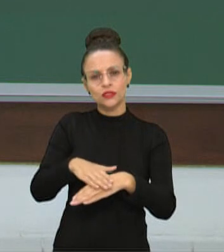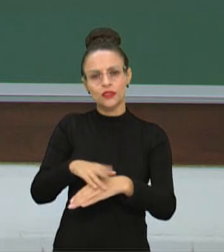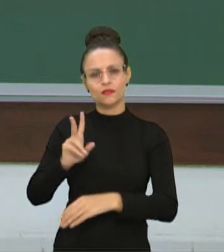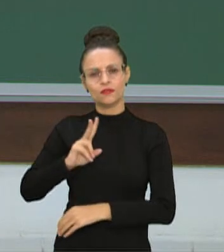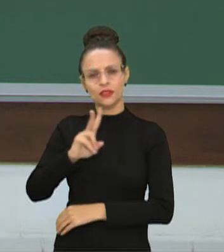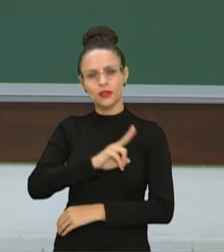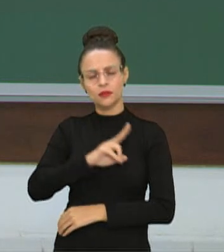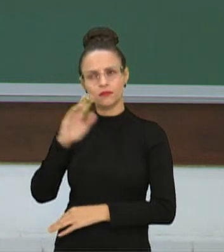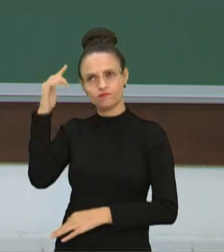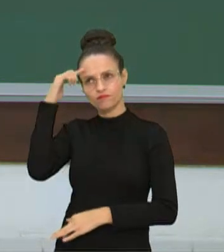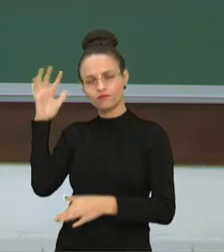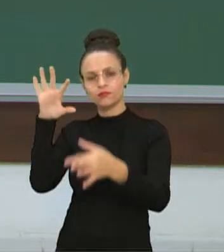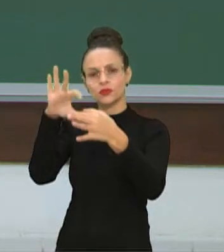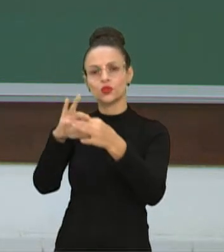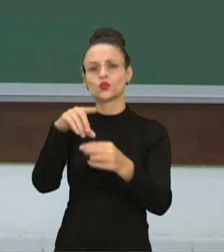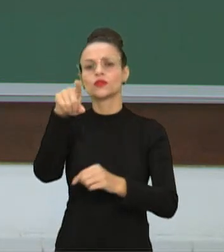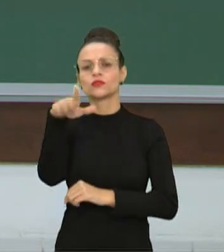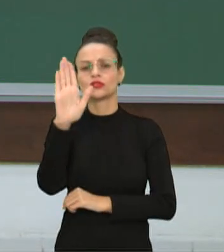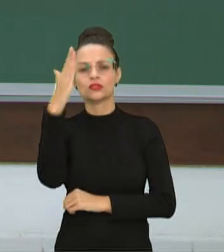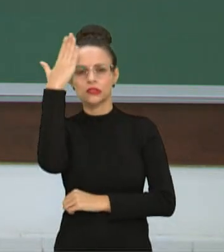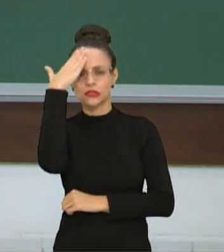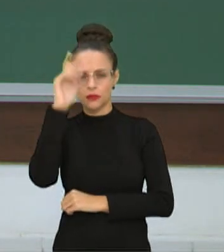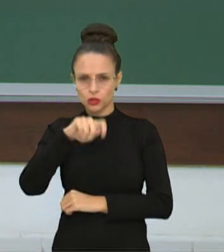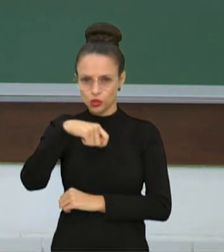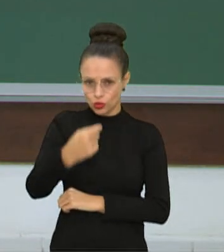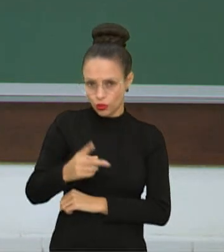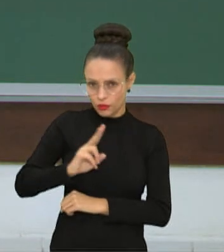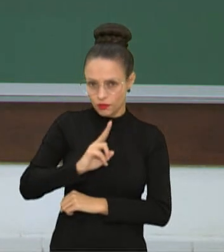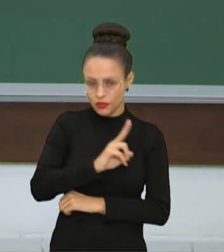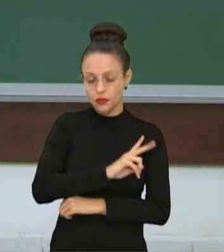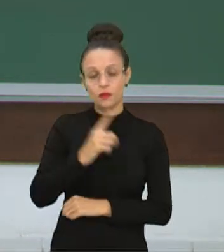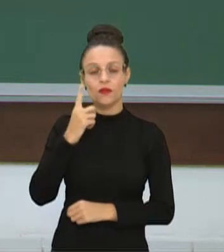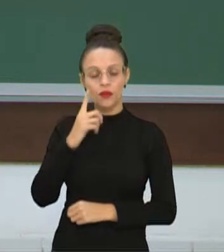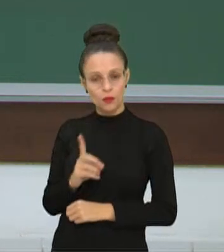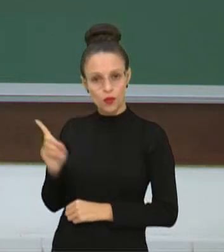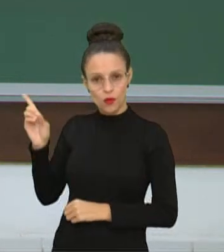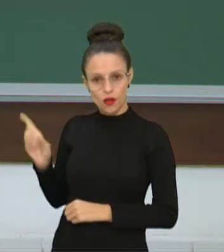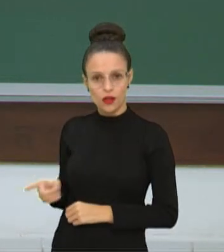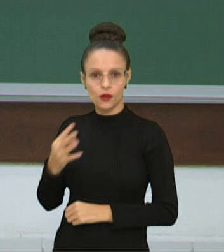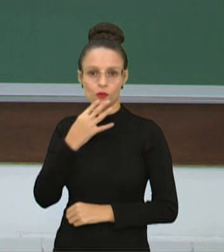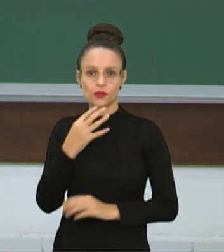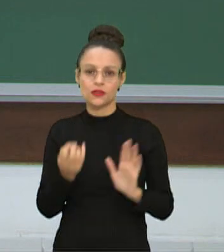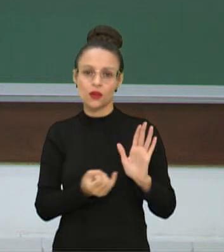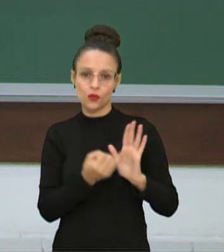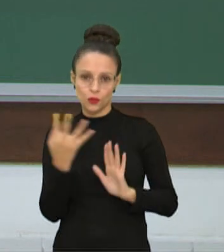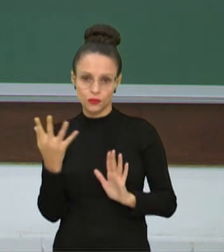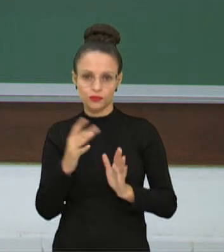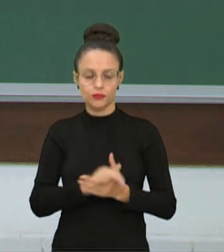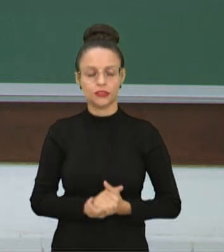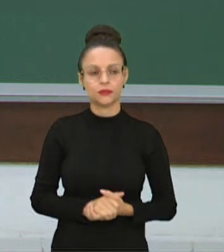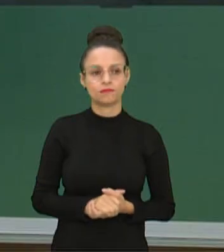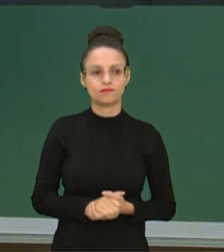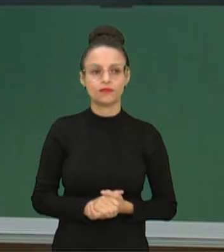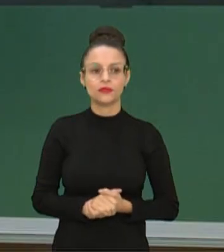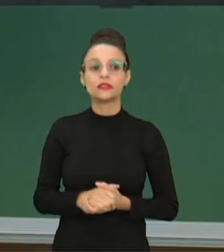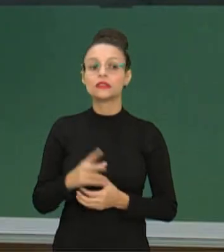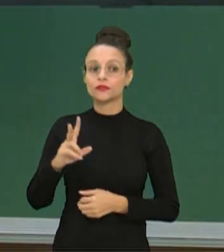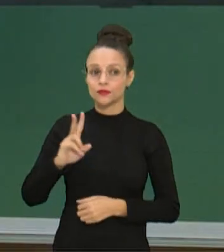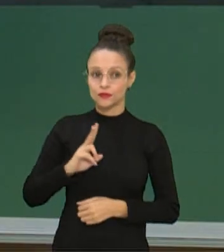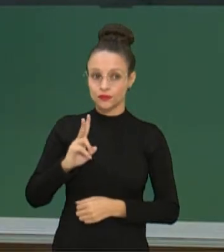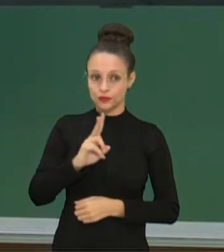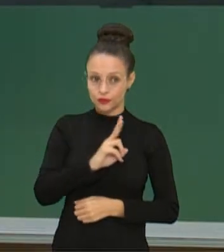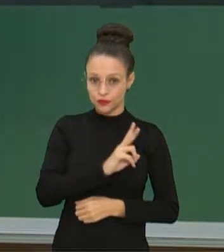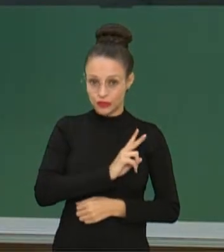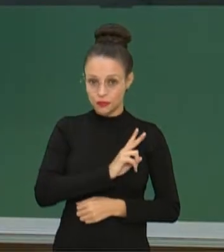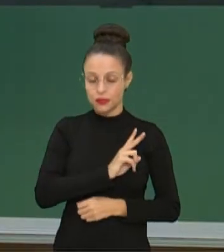já sabe sobre vitaminas? Vamos dar uma olhadinha aqui e conhecer algumas delas, tá? As vitaminas, elas